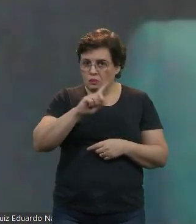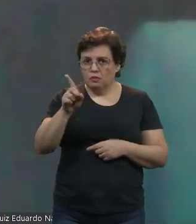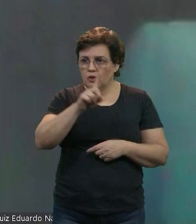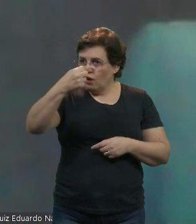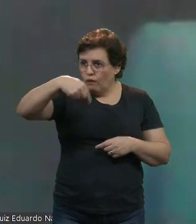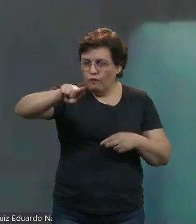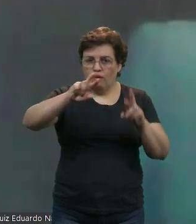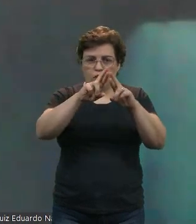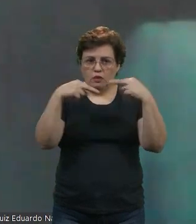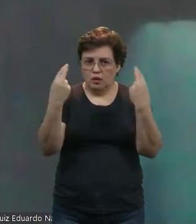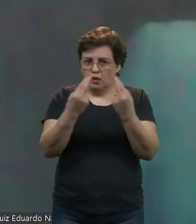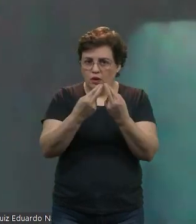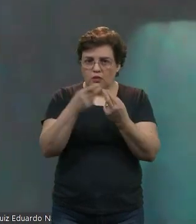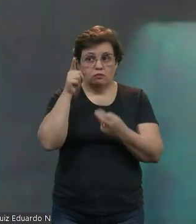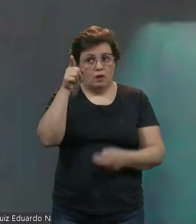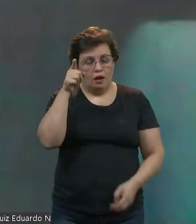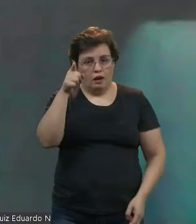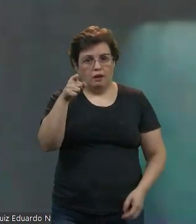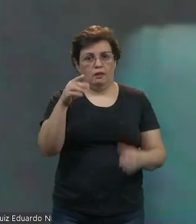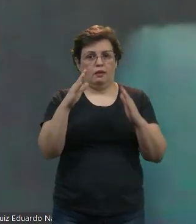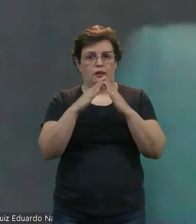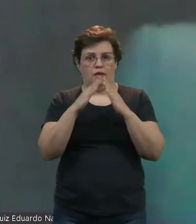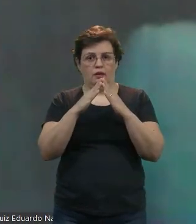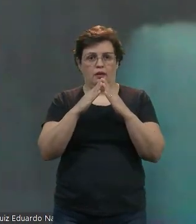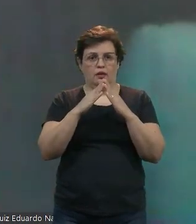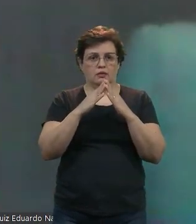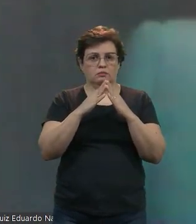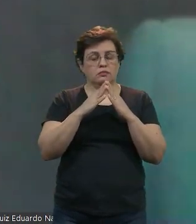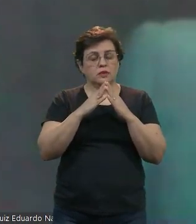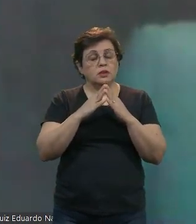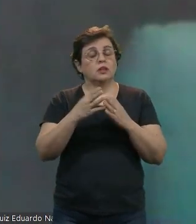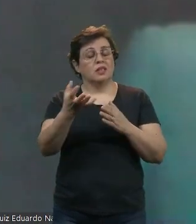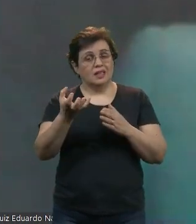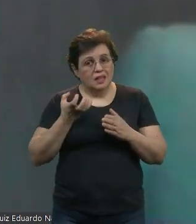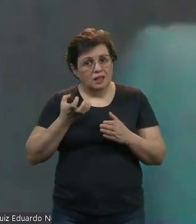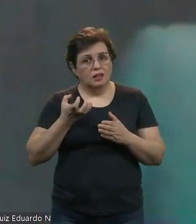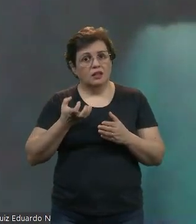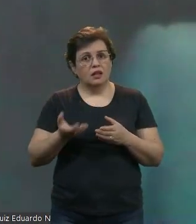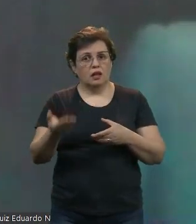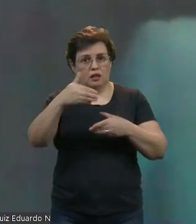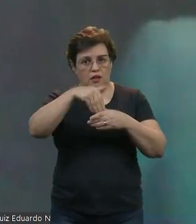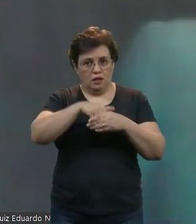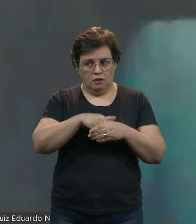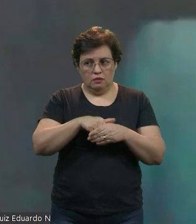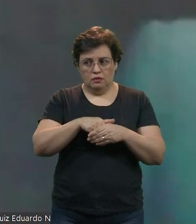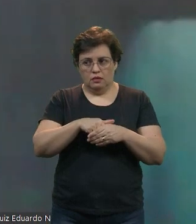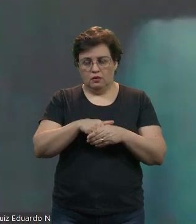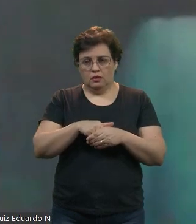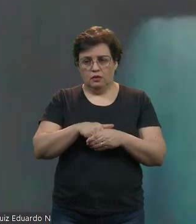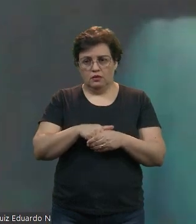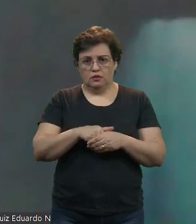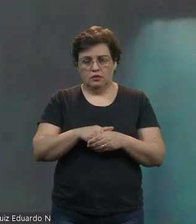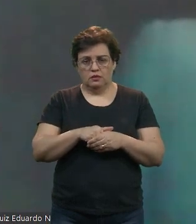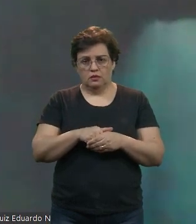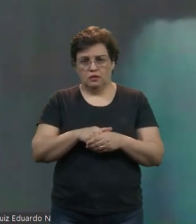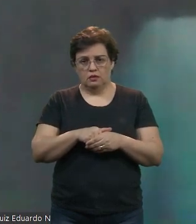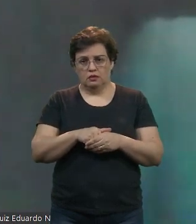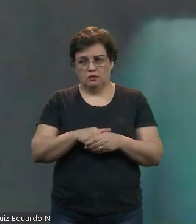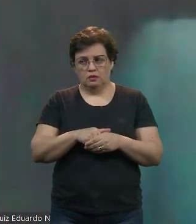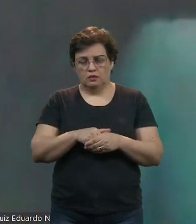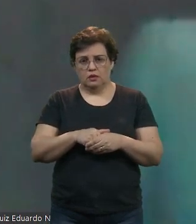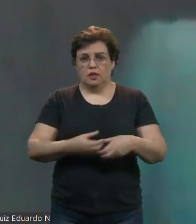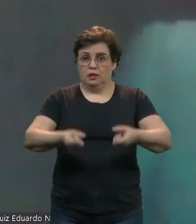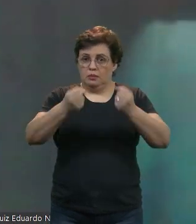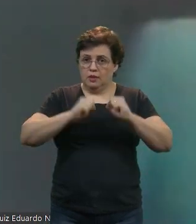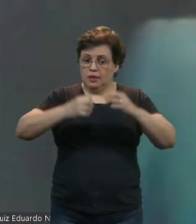de reuniões aí na casa. Gostaria que me fosse, na votação do requerimento, garantida a